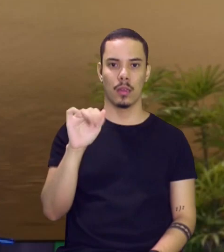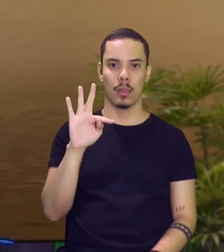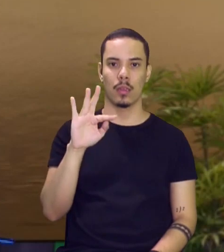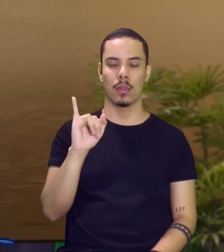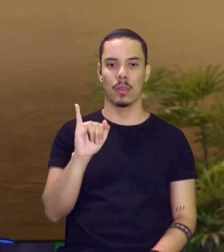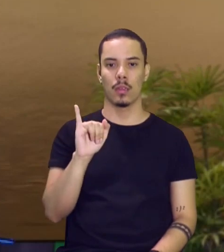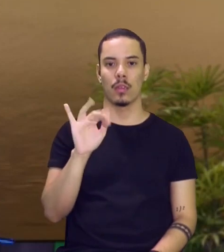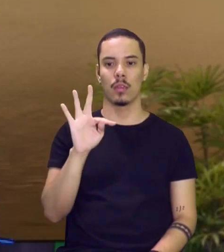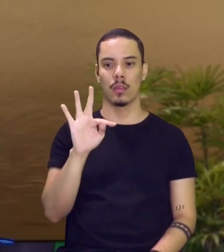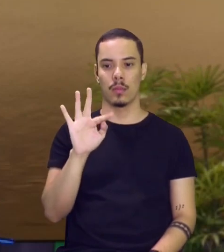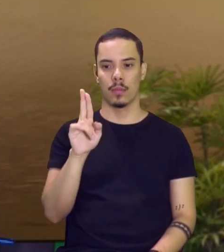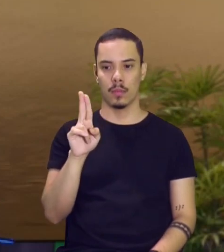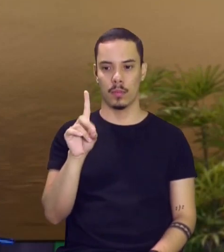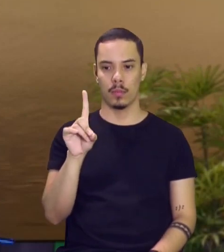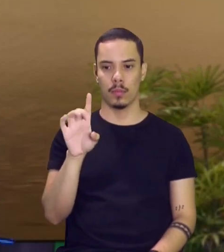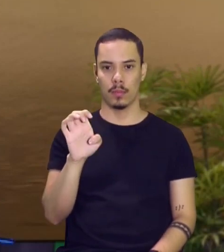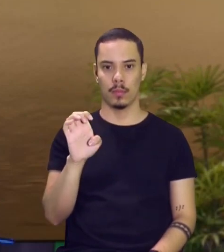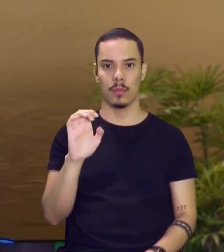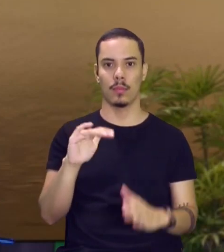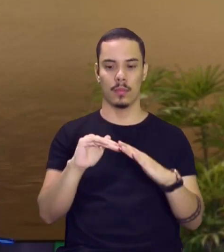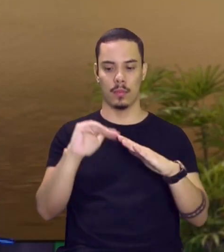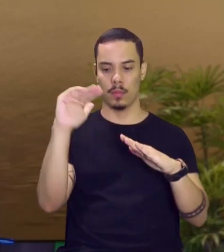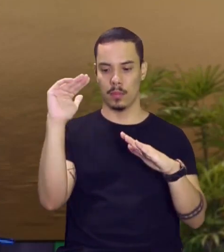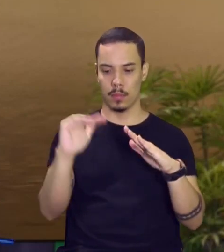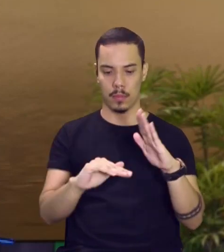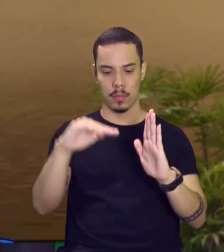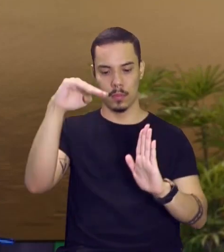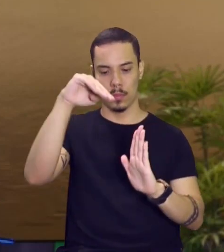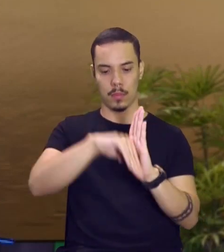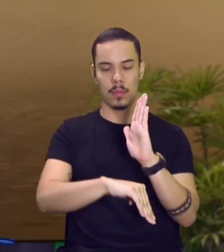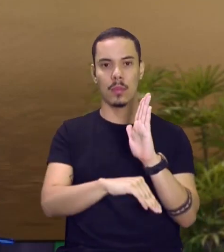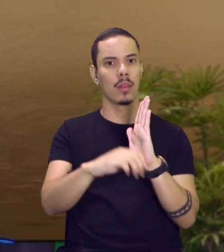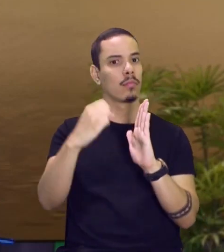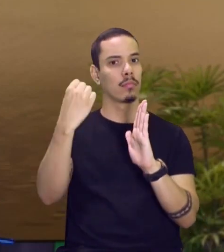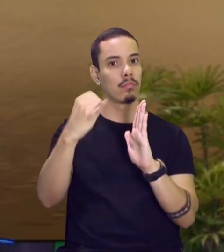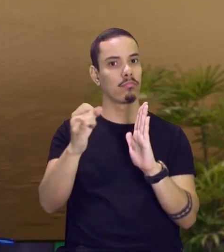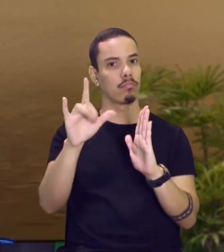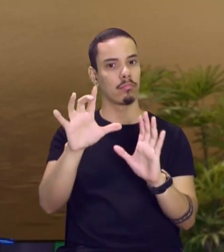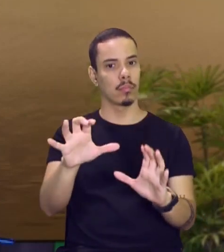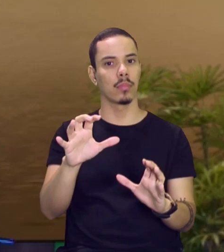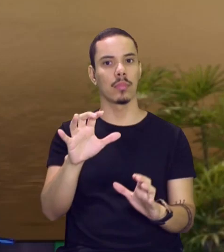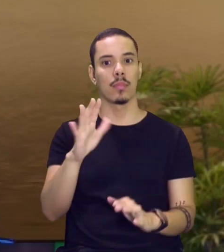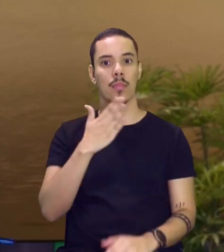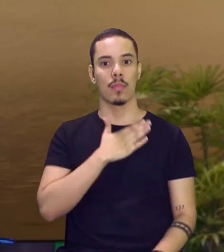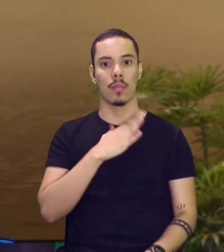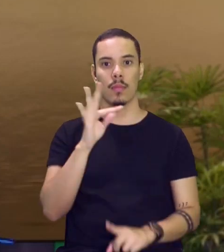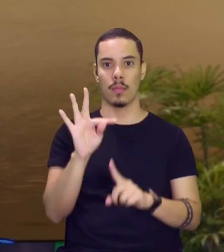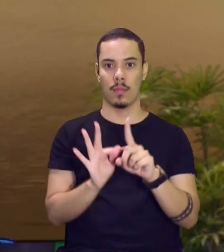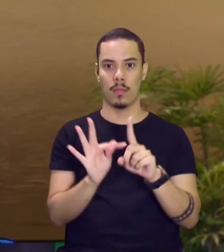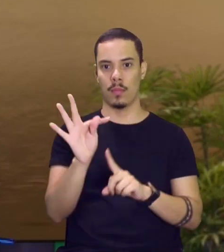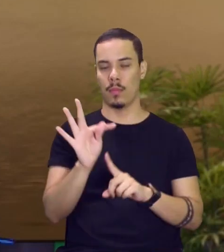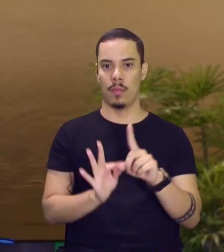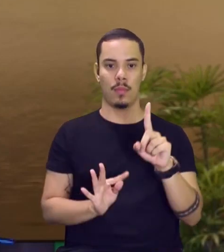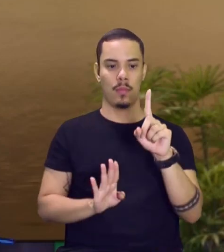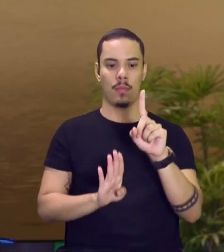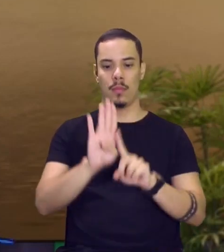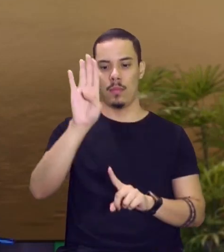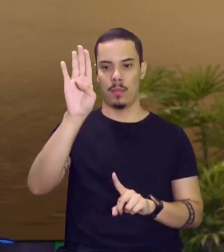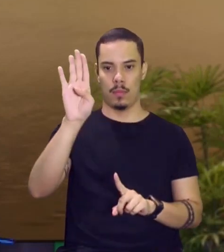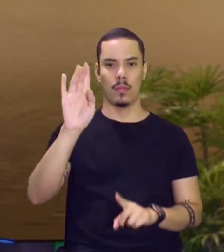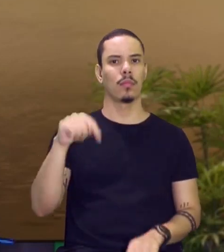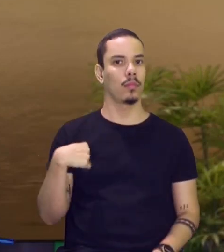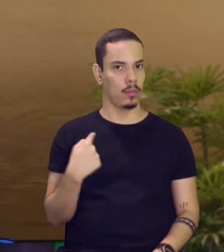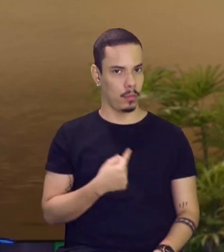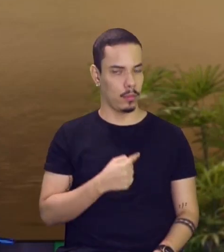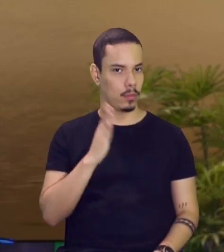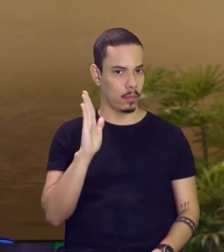latitude. Se eu tenho baixa latitude, a minha temperatura vai ser alta. Nós